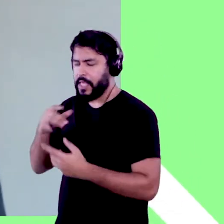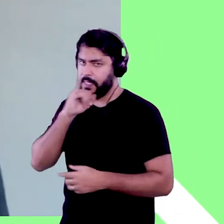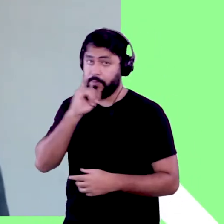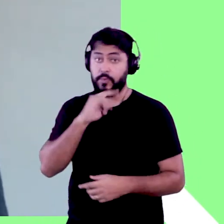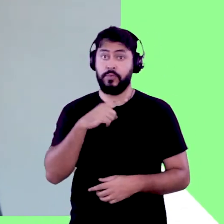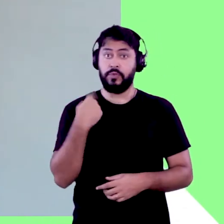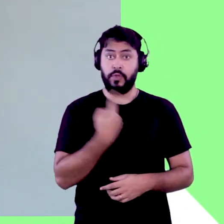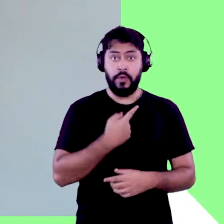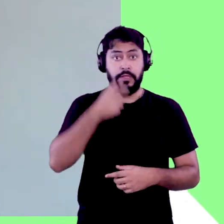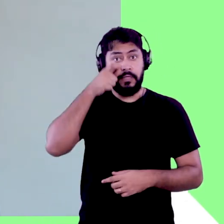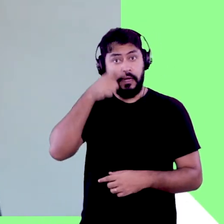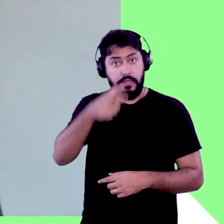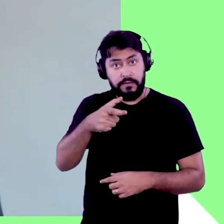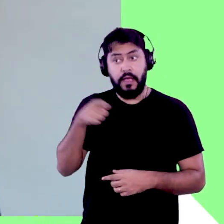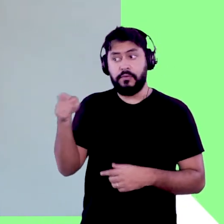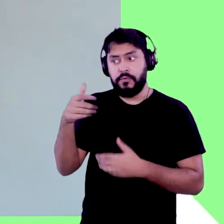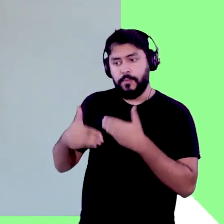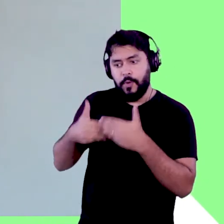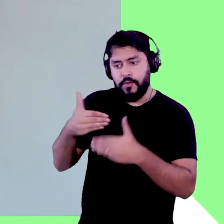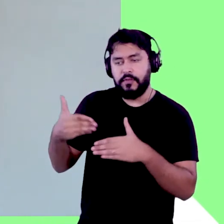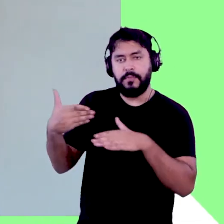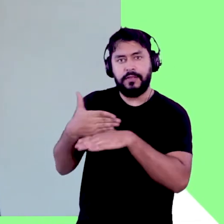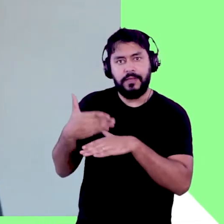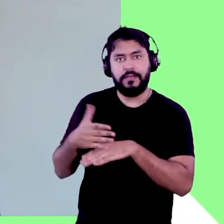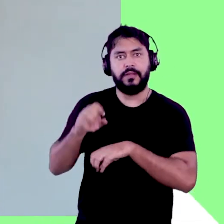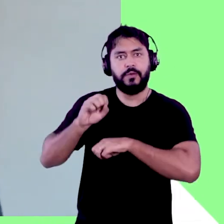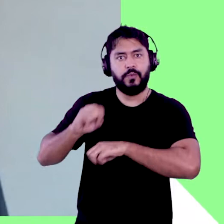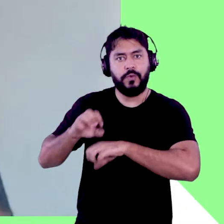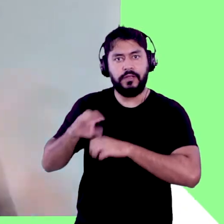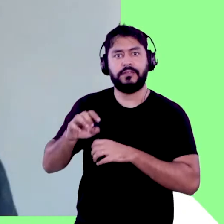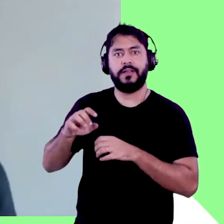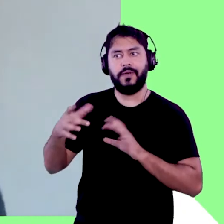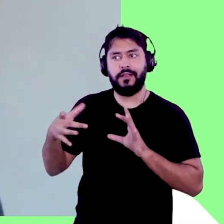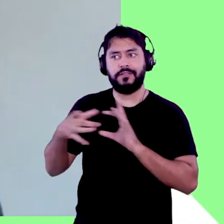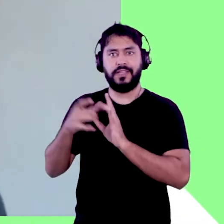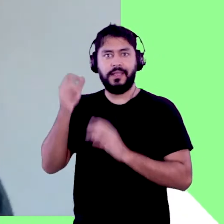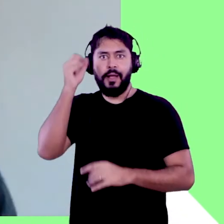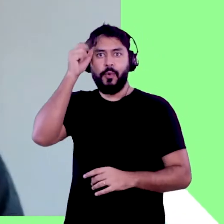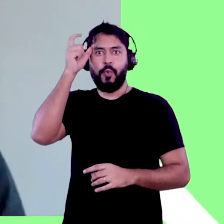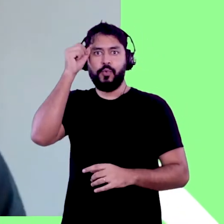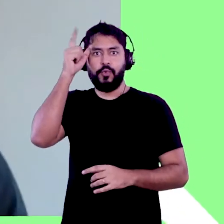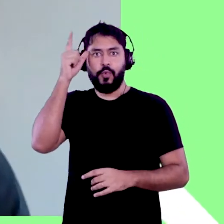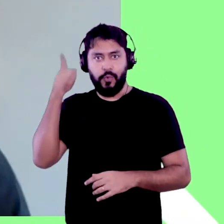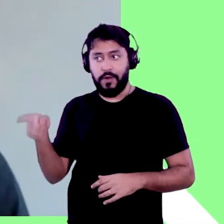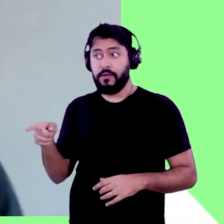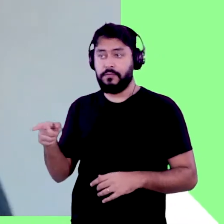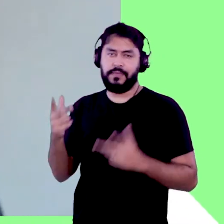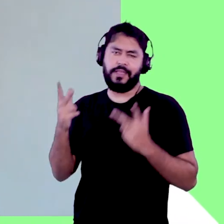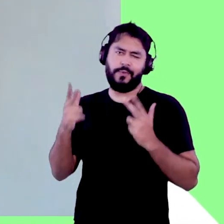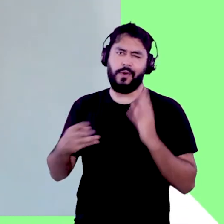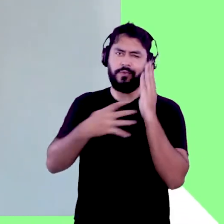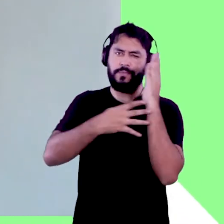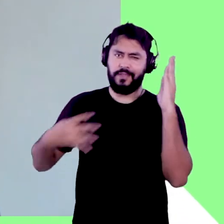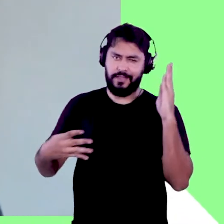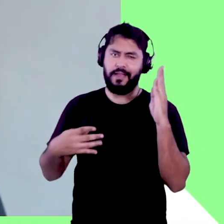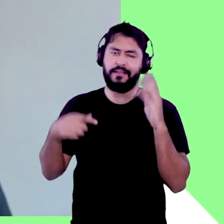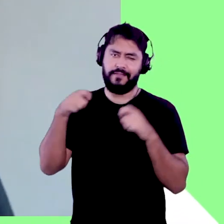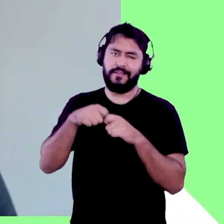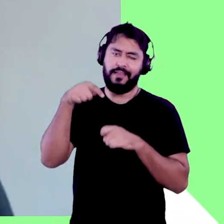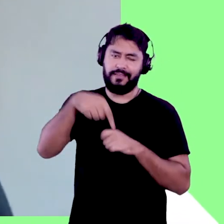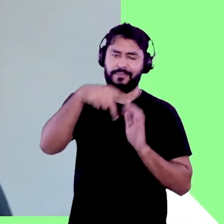de participação, de educação, relacionados à cultura, né? Como o Instituto Tomiotaki faz com esse projeto e outros